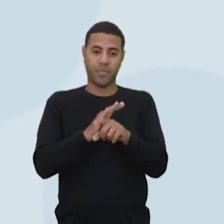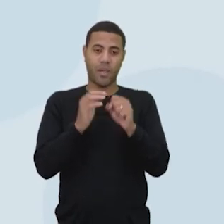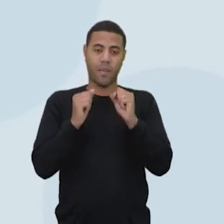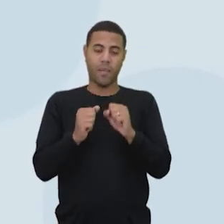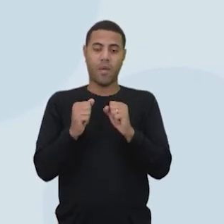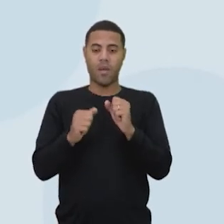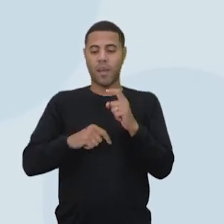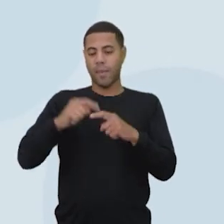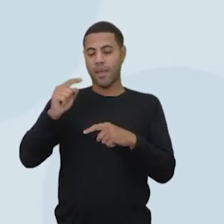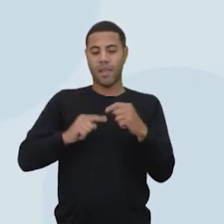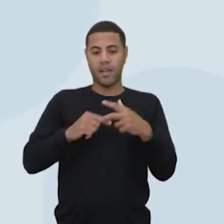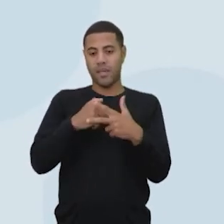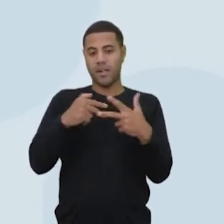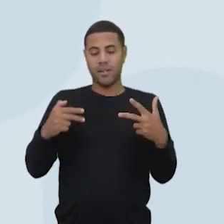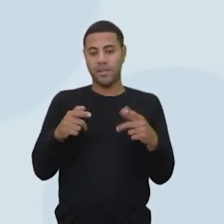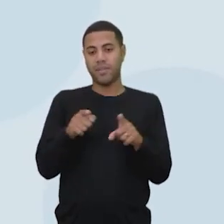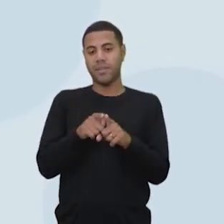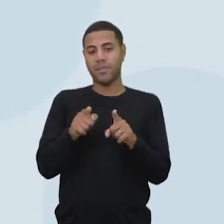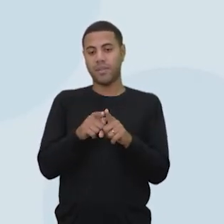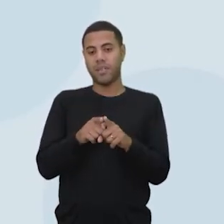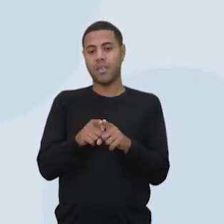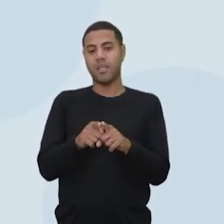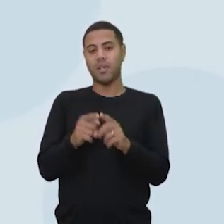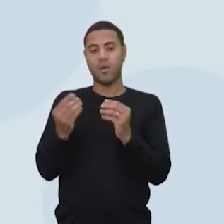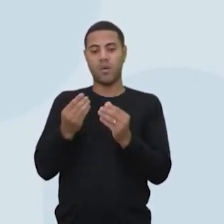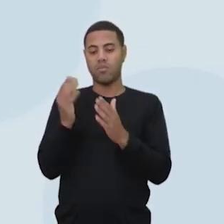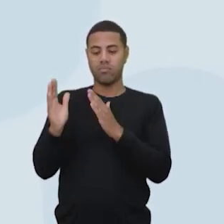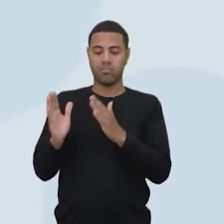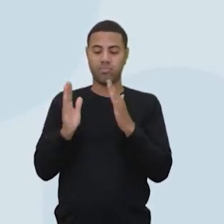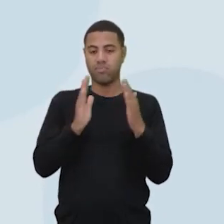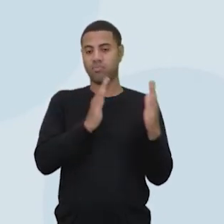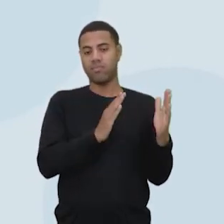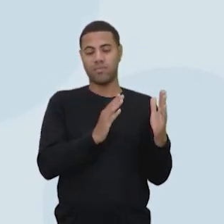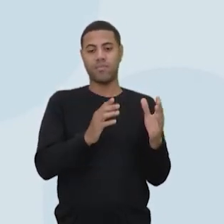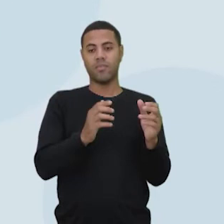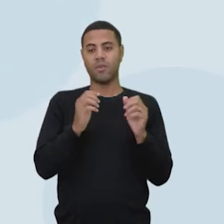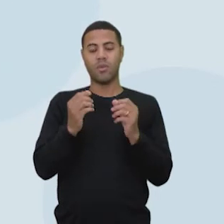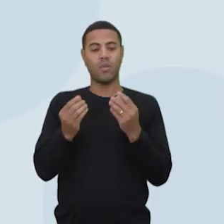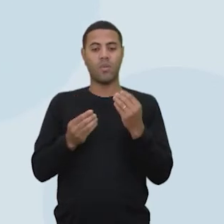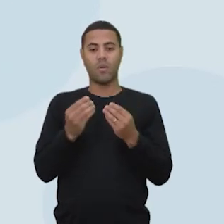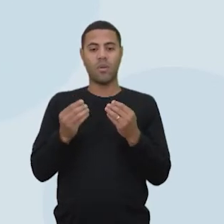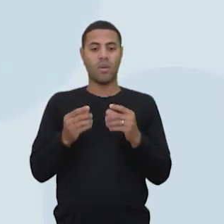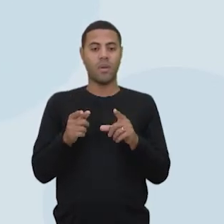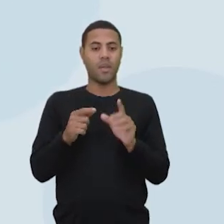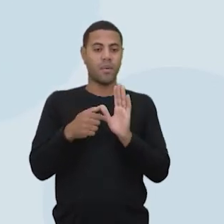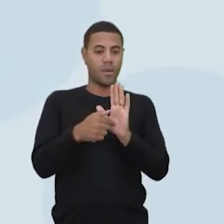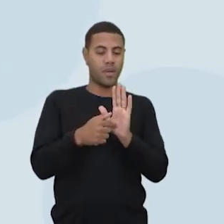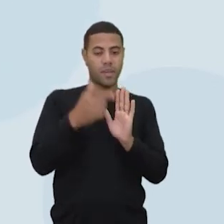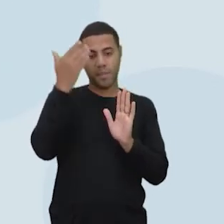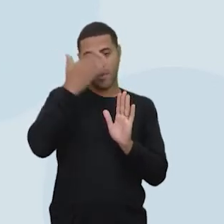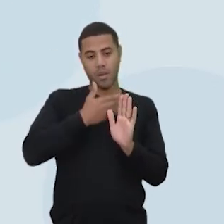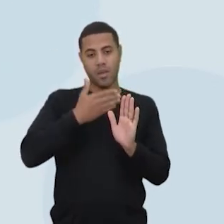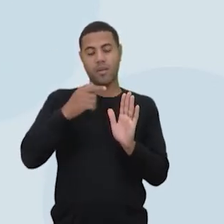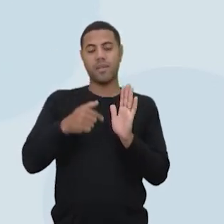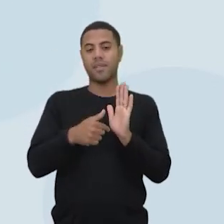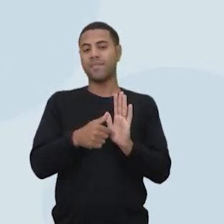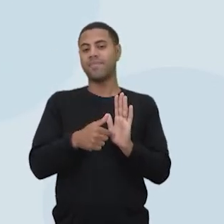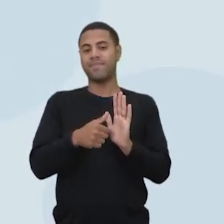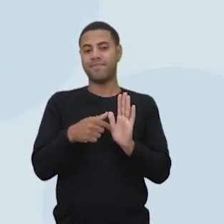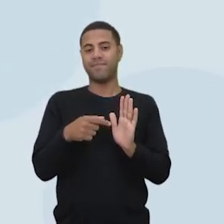os materiais, concentrações e procedimentos utilizados em experimentos semelhantes ao que